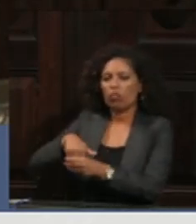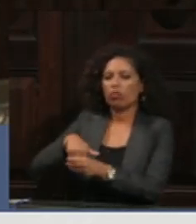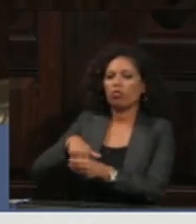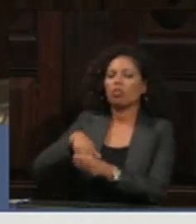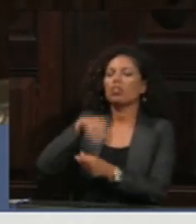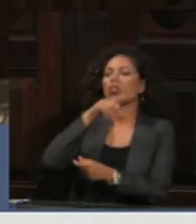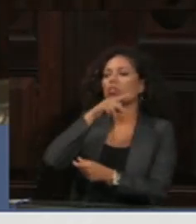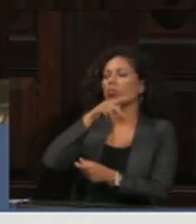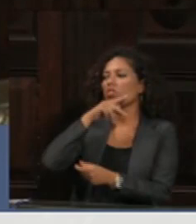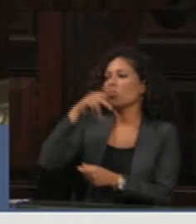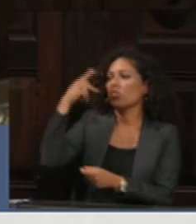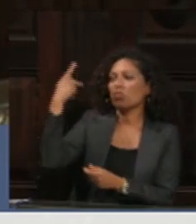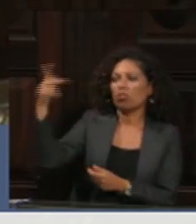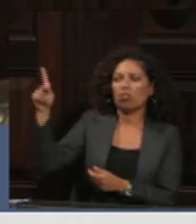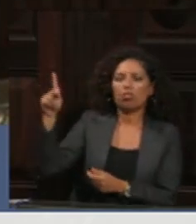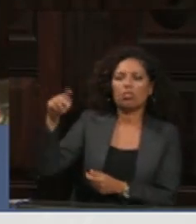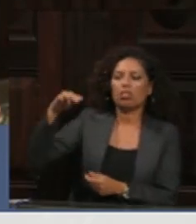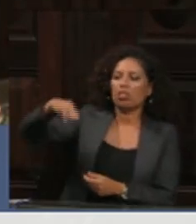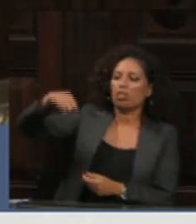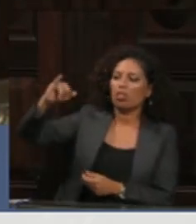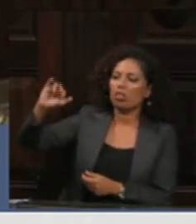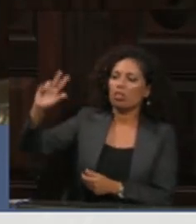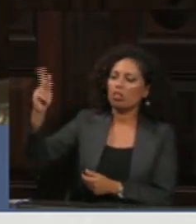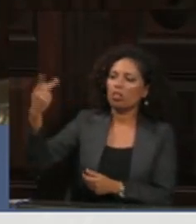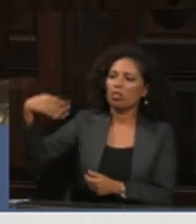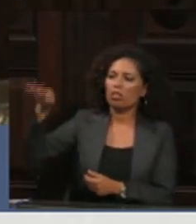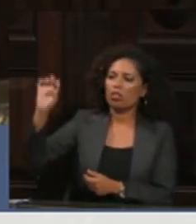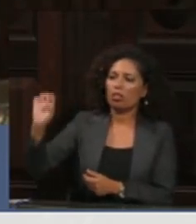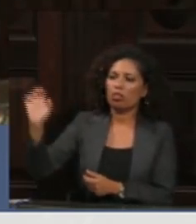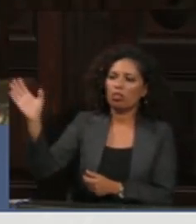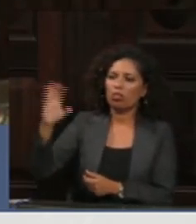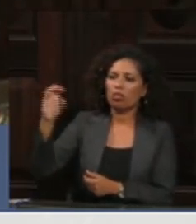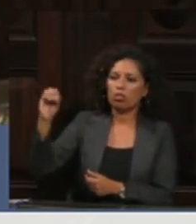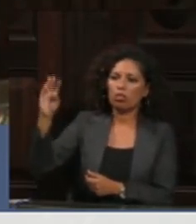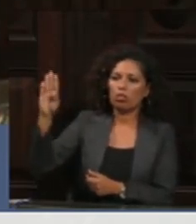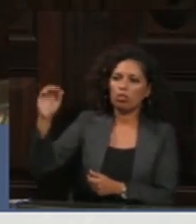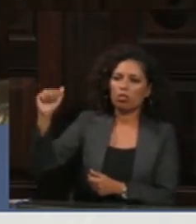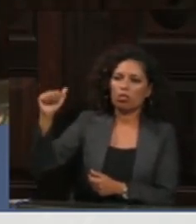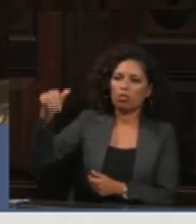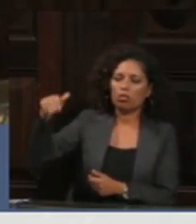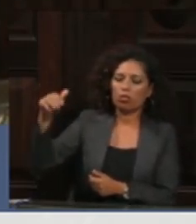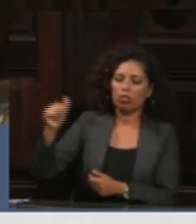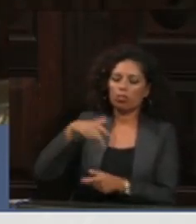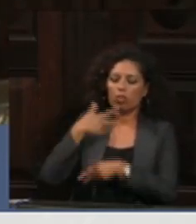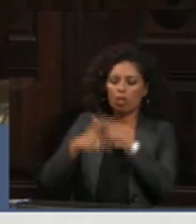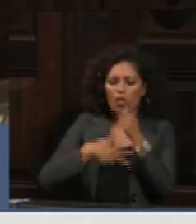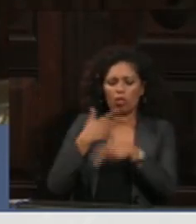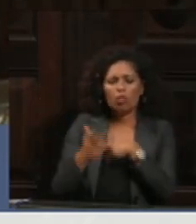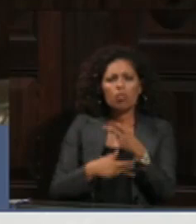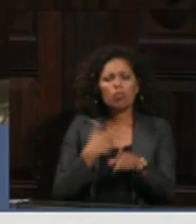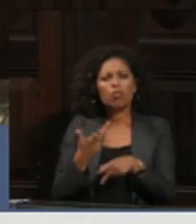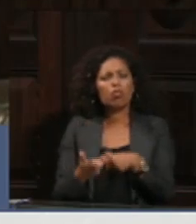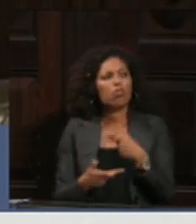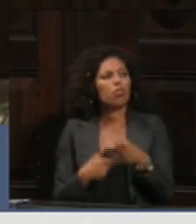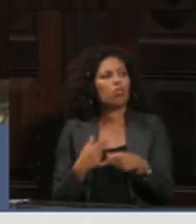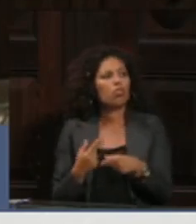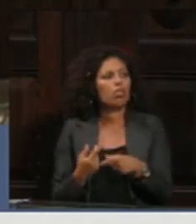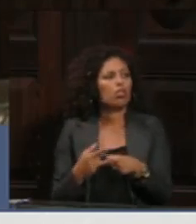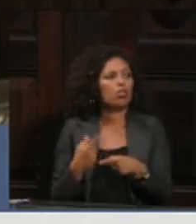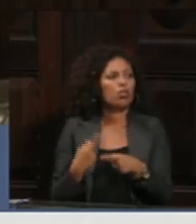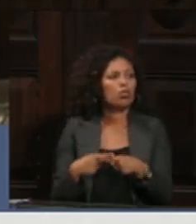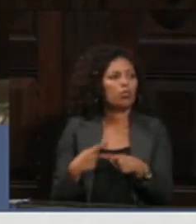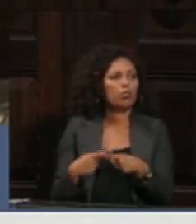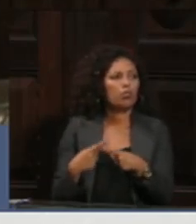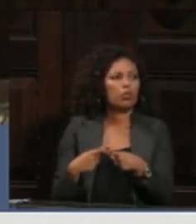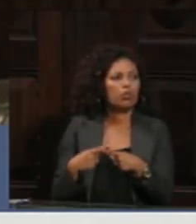e, quiçá, na Michelle Obama. Então, estou só fazendo essa referência, deputado Ferreirinha,